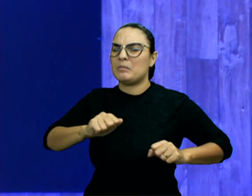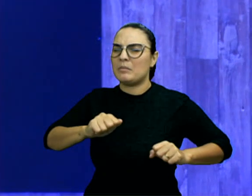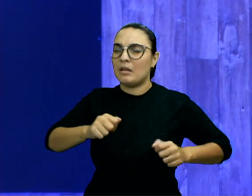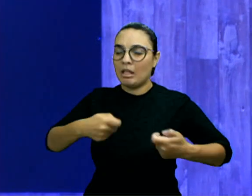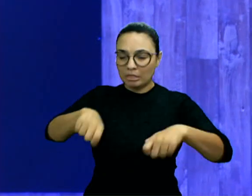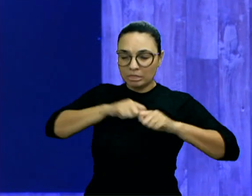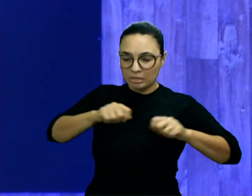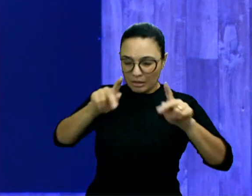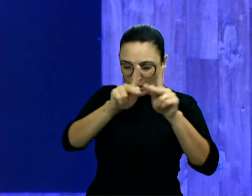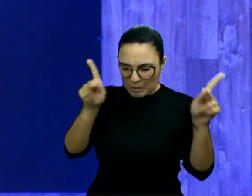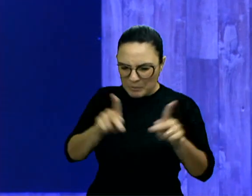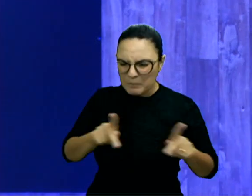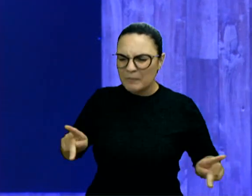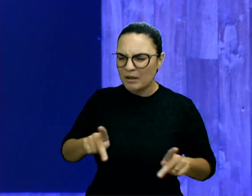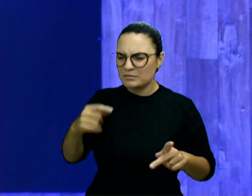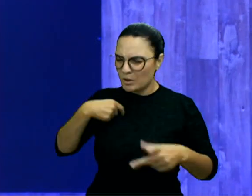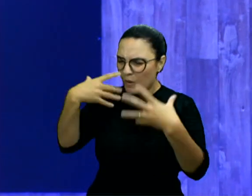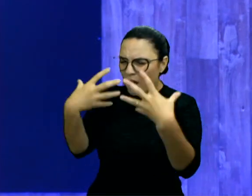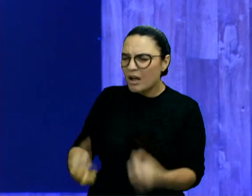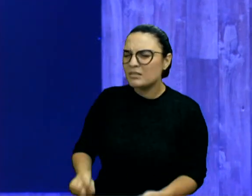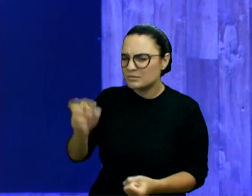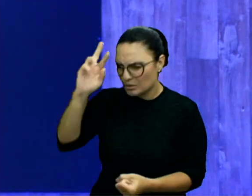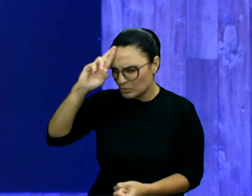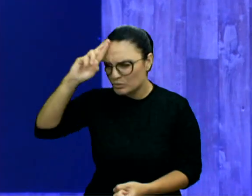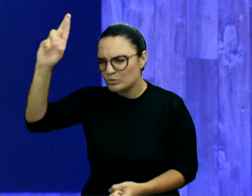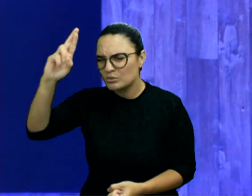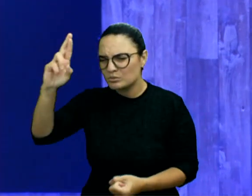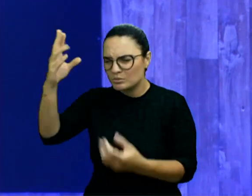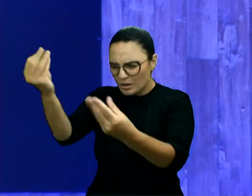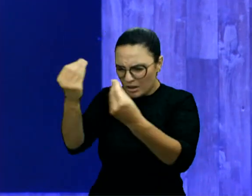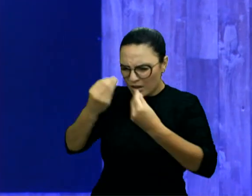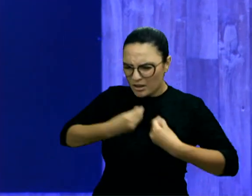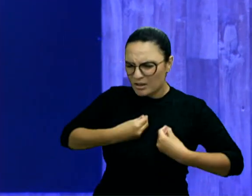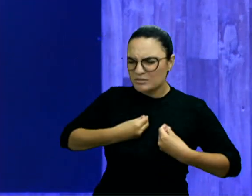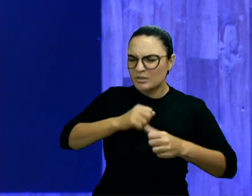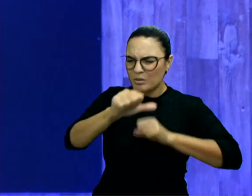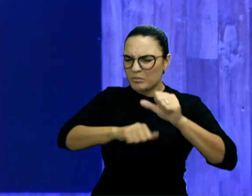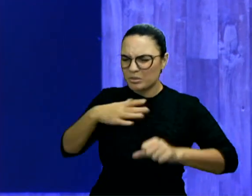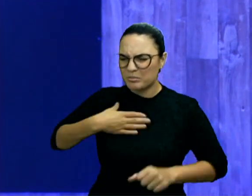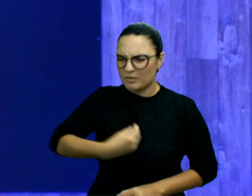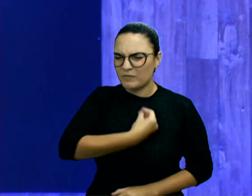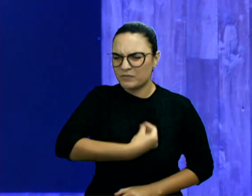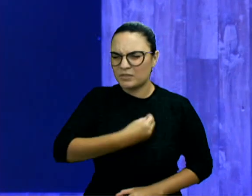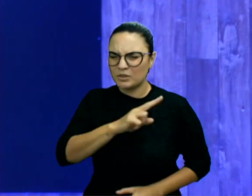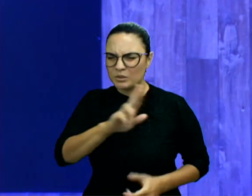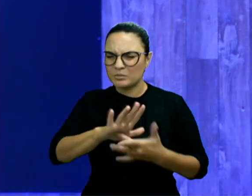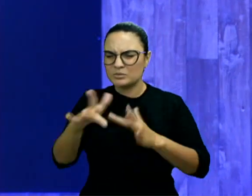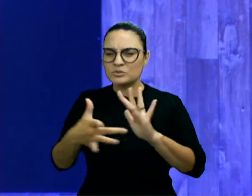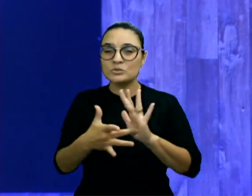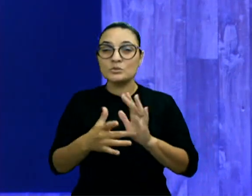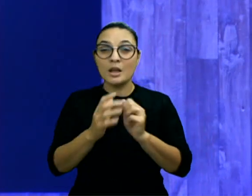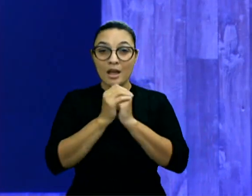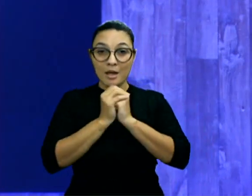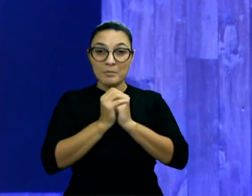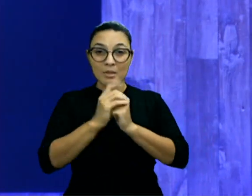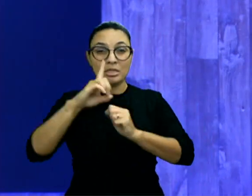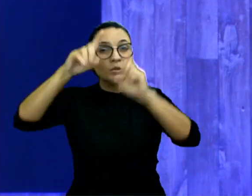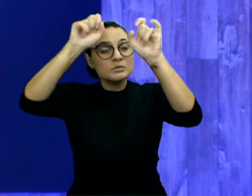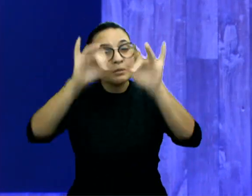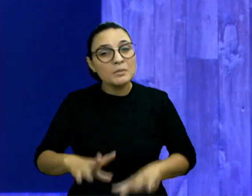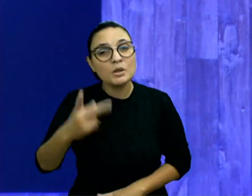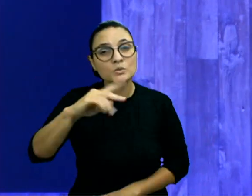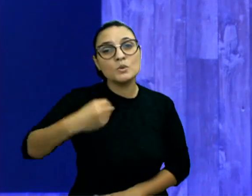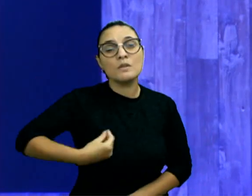vida. Pai, muda a minha história. Em nome de Jesus. Amém. Amém. Que Deus abençoe muito sua